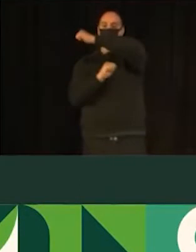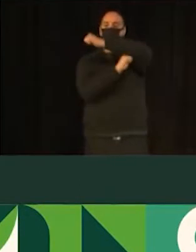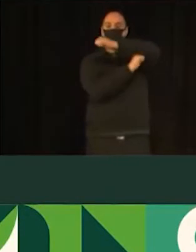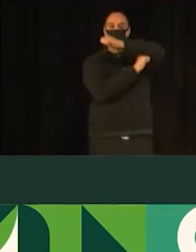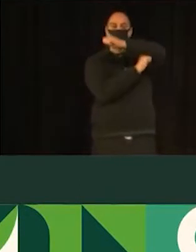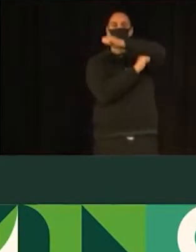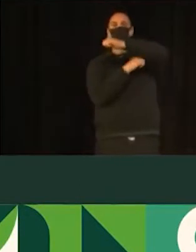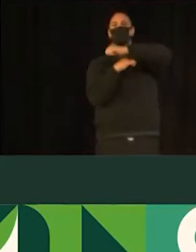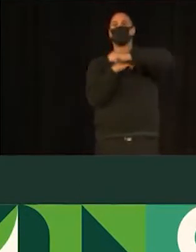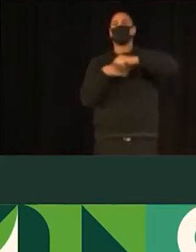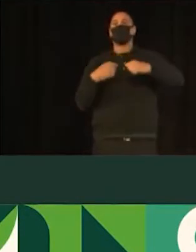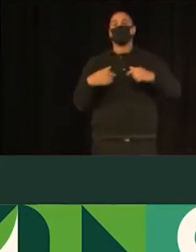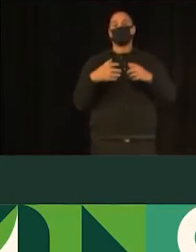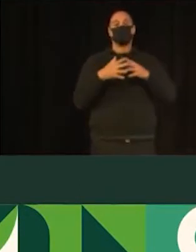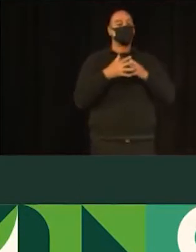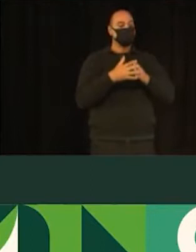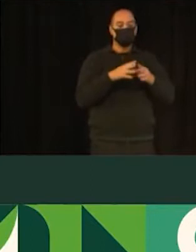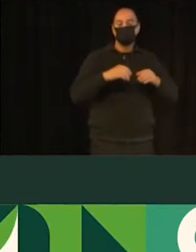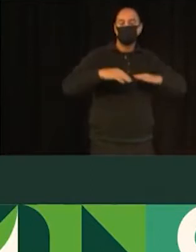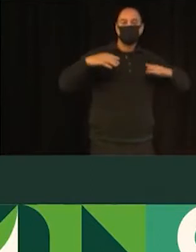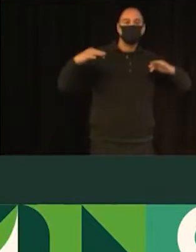ultrapassar esses obstáculos.